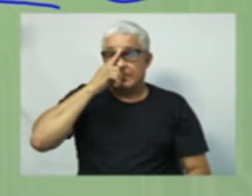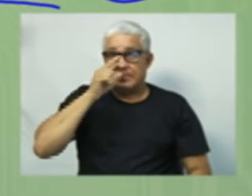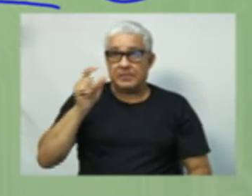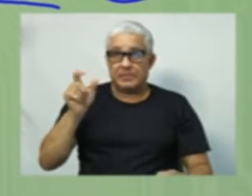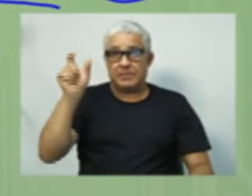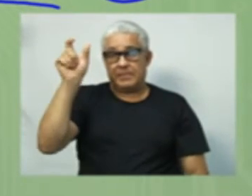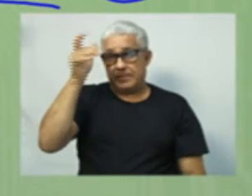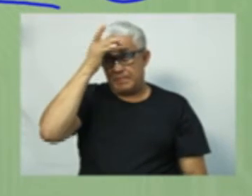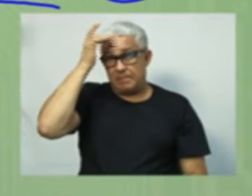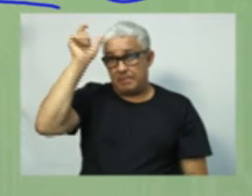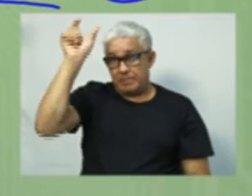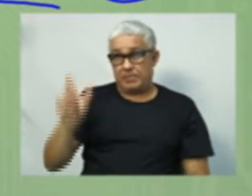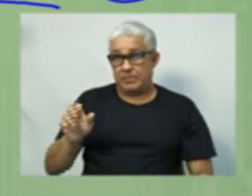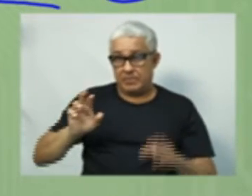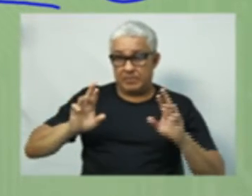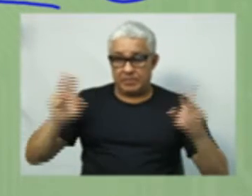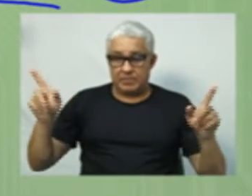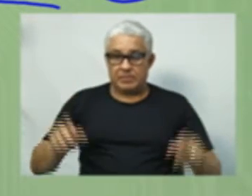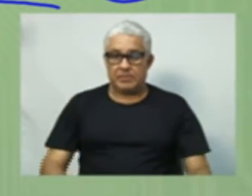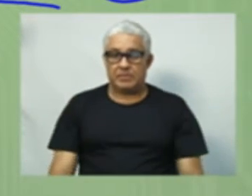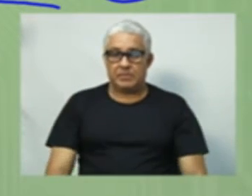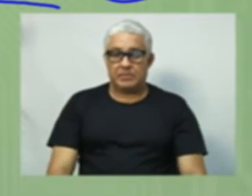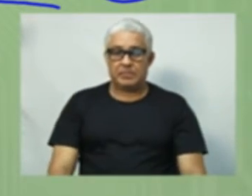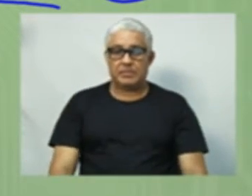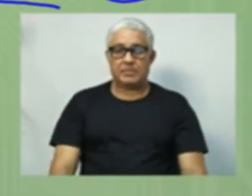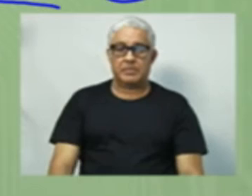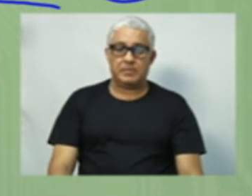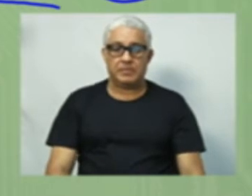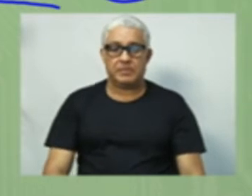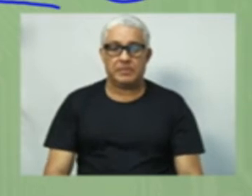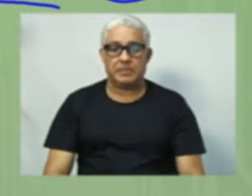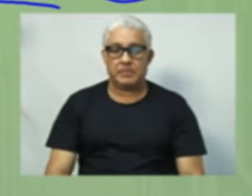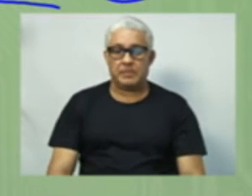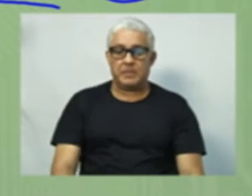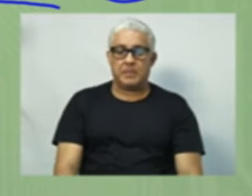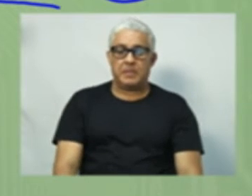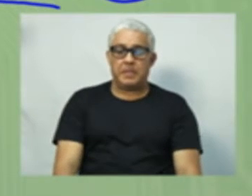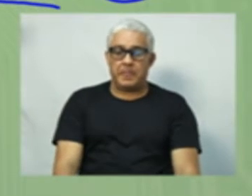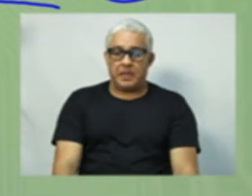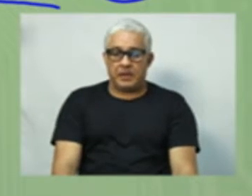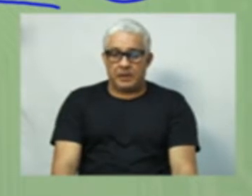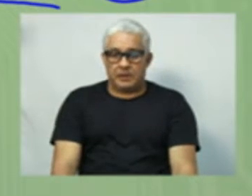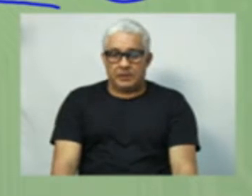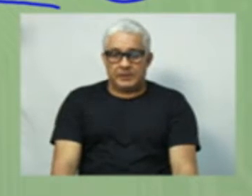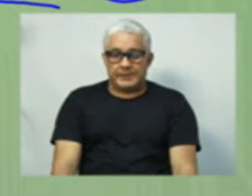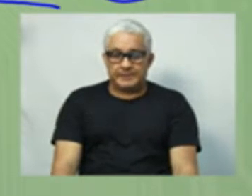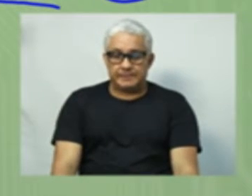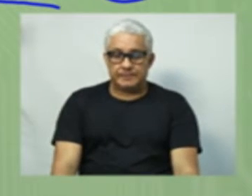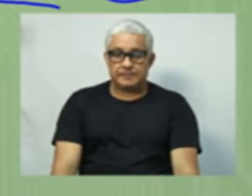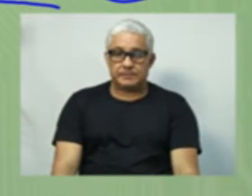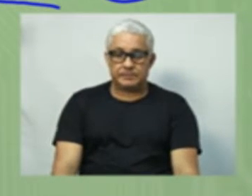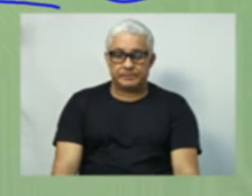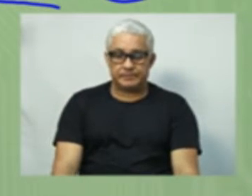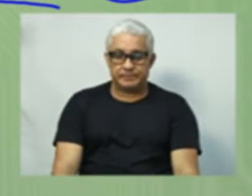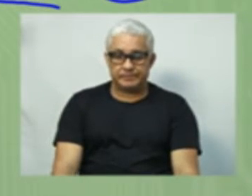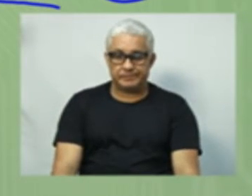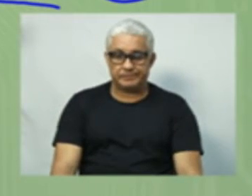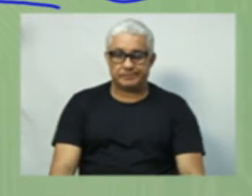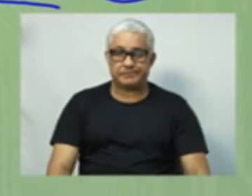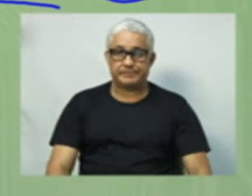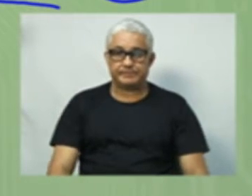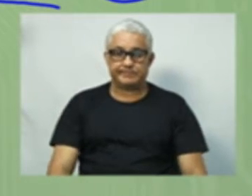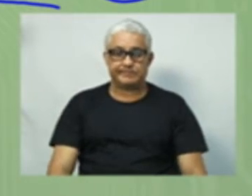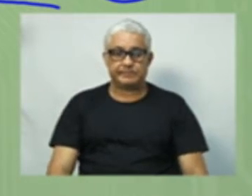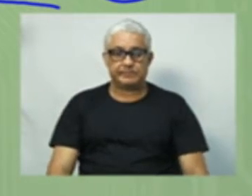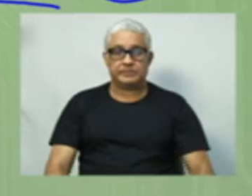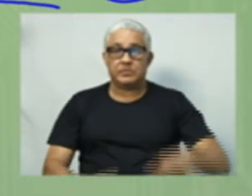Então, ó, é o contribuinte, é o empregado e o responsável, o empregador. No caso do artigo 19, nós